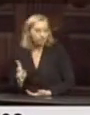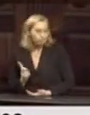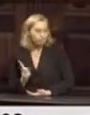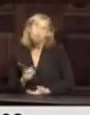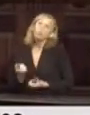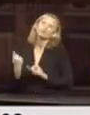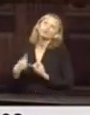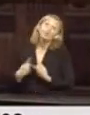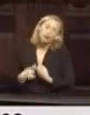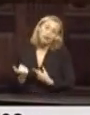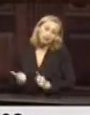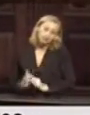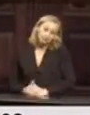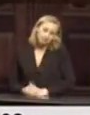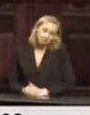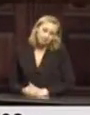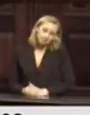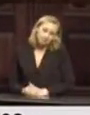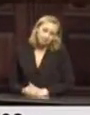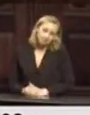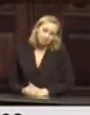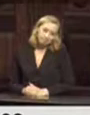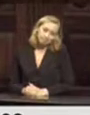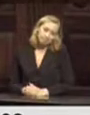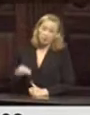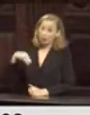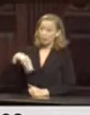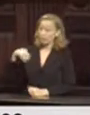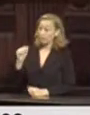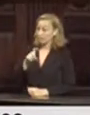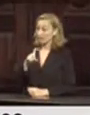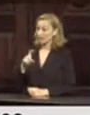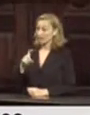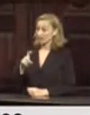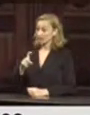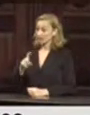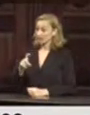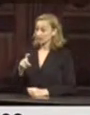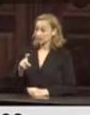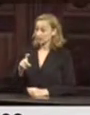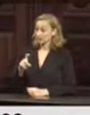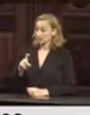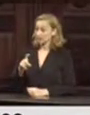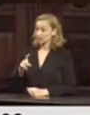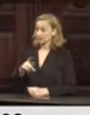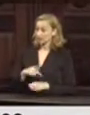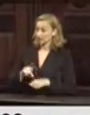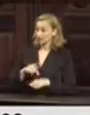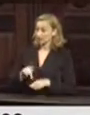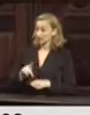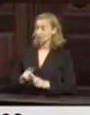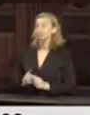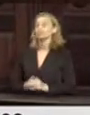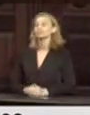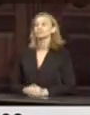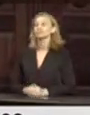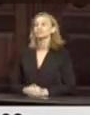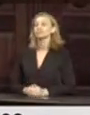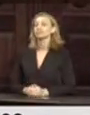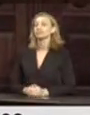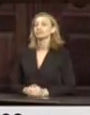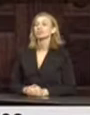os narcotraficantes do varejo, e